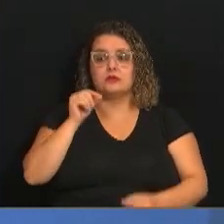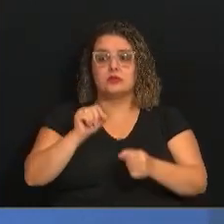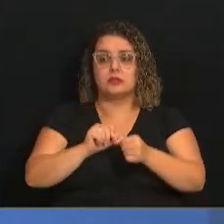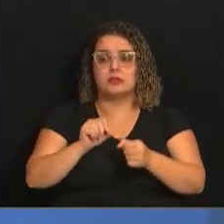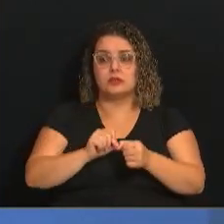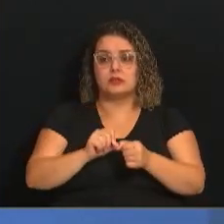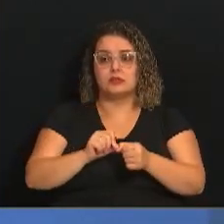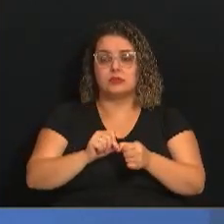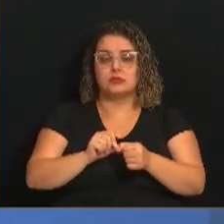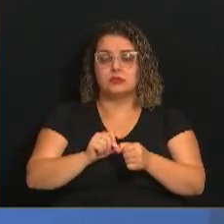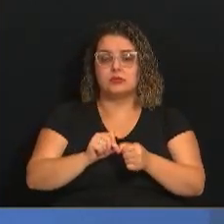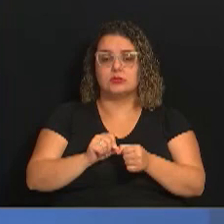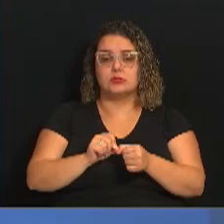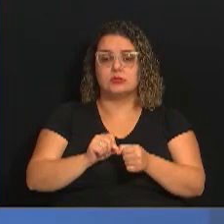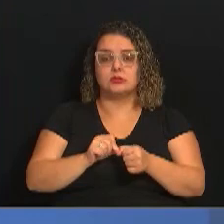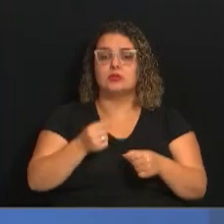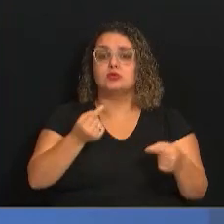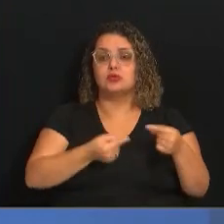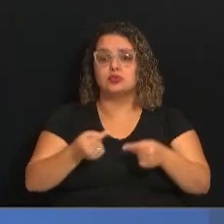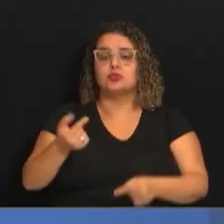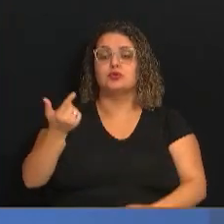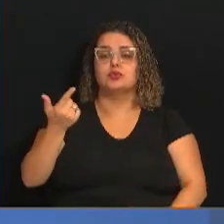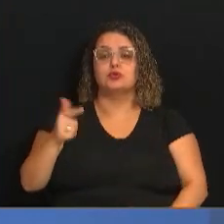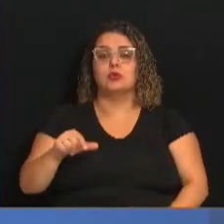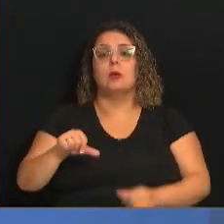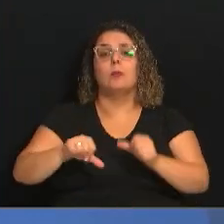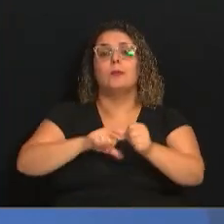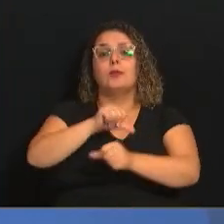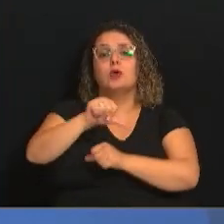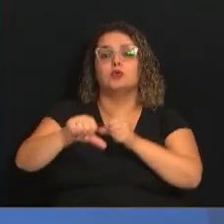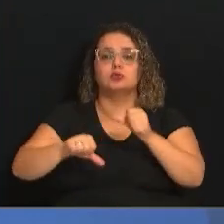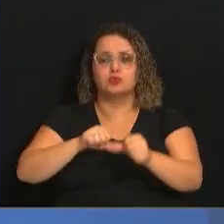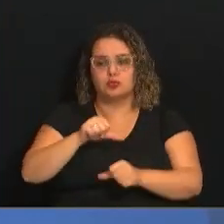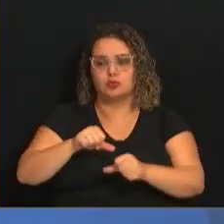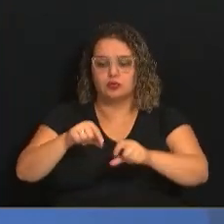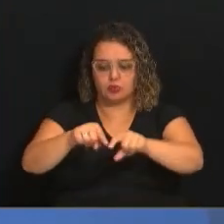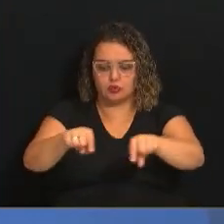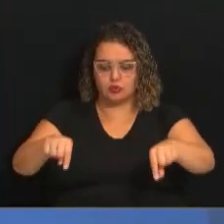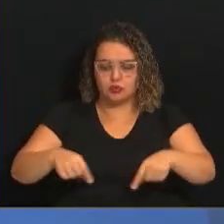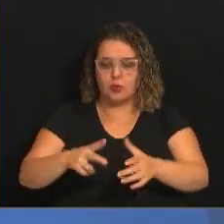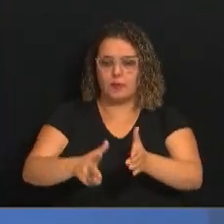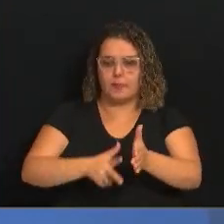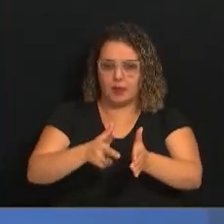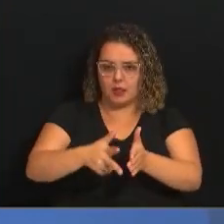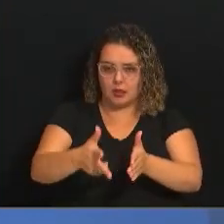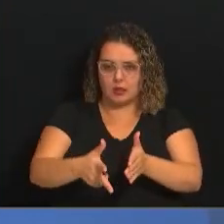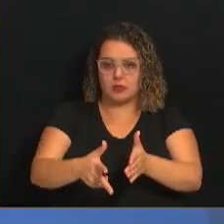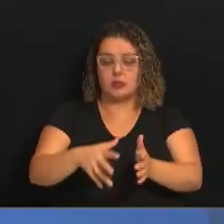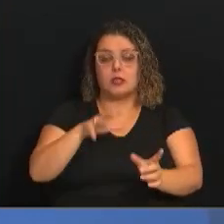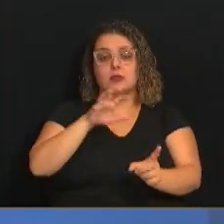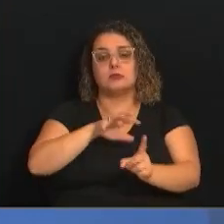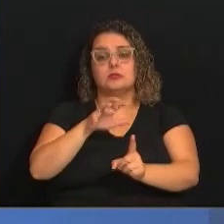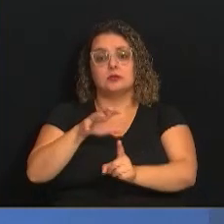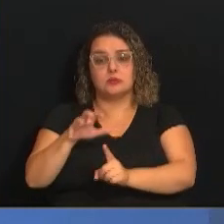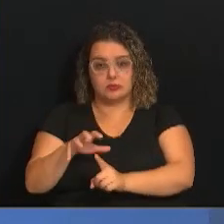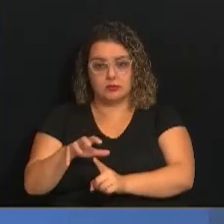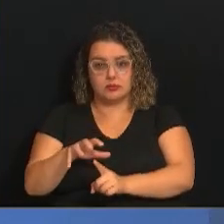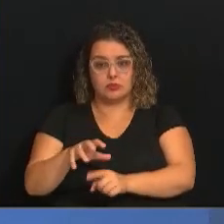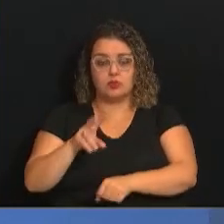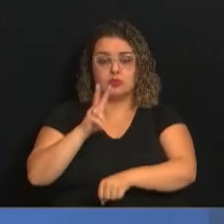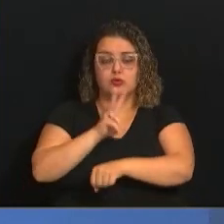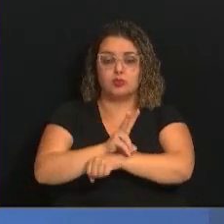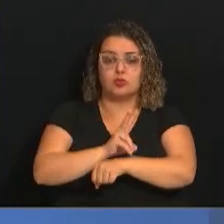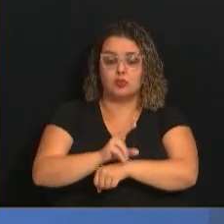vai discutir novamente mudanças no Parque Cultural Ferroviário e os impactos na preservação